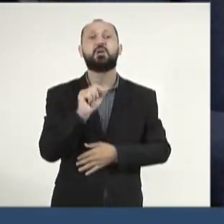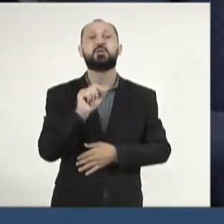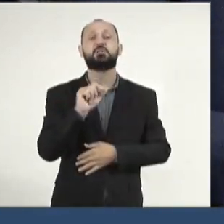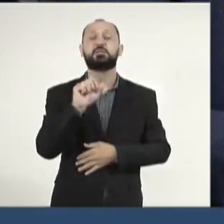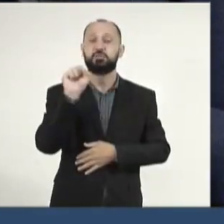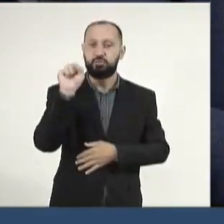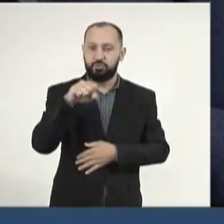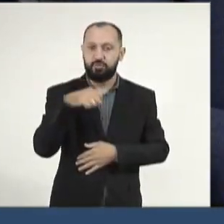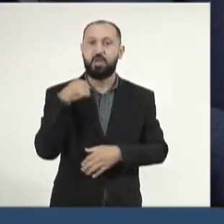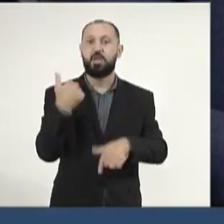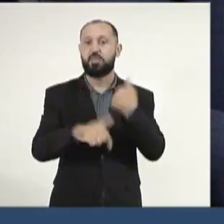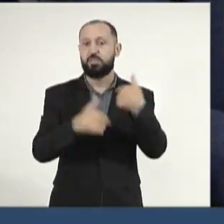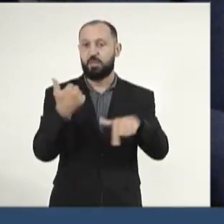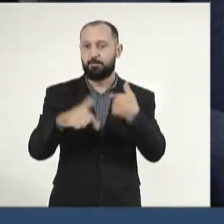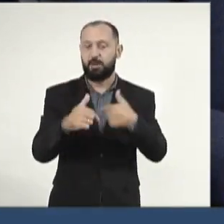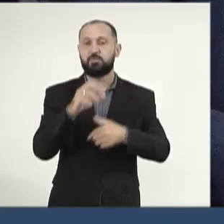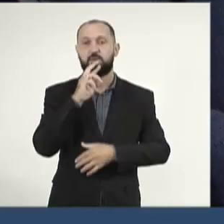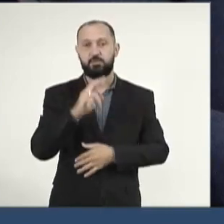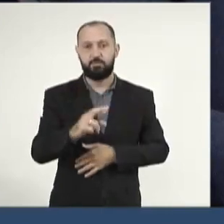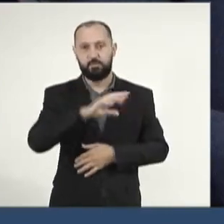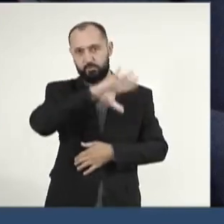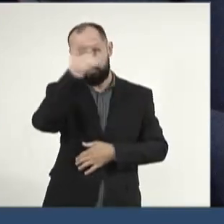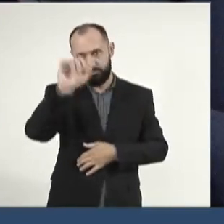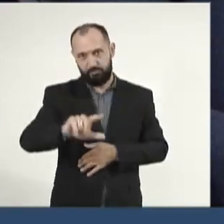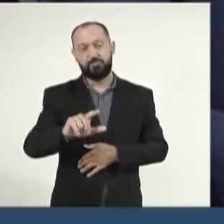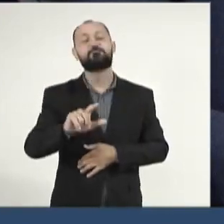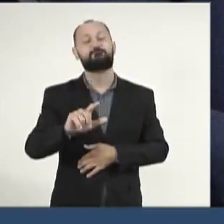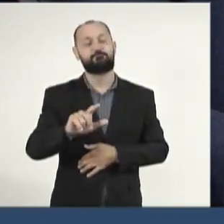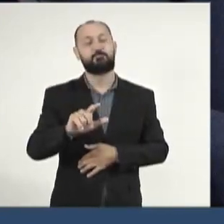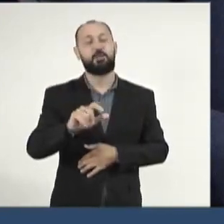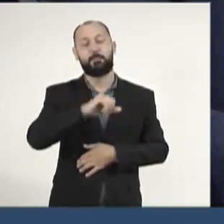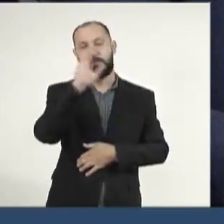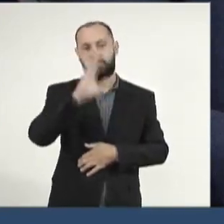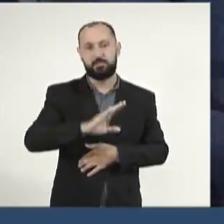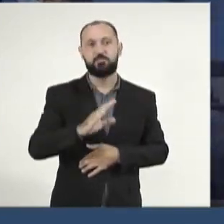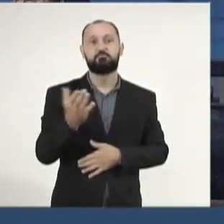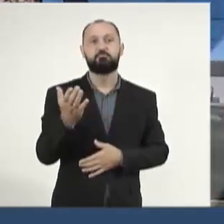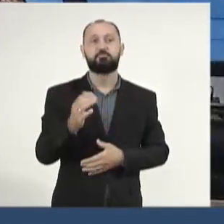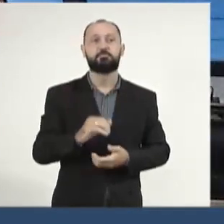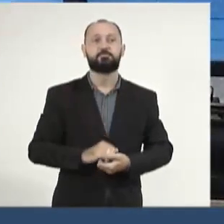isso, sim, é trabalho de resultado para o Mato Grosso do Sul e para o Brasil, deputado.